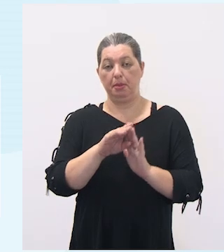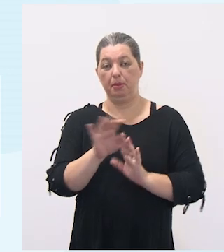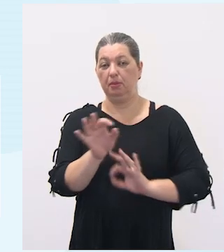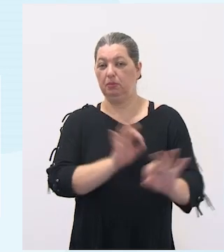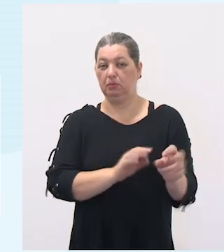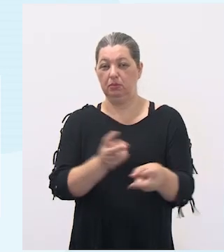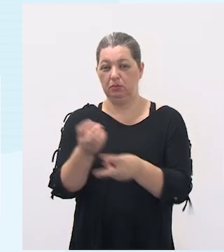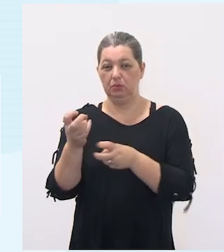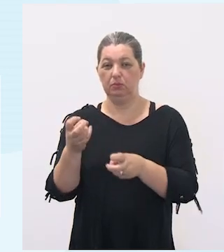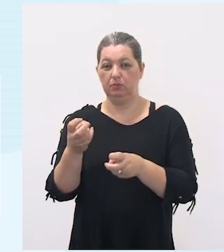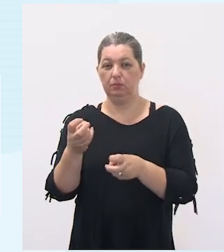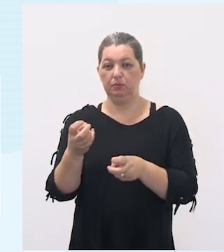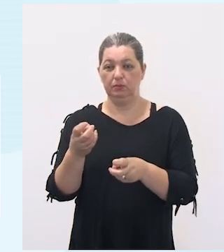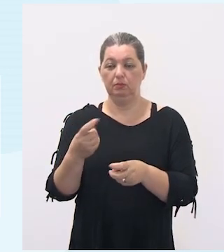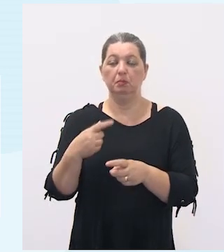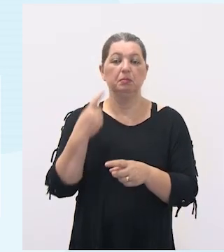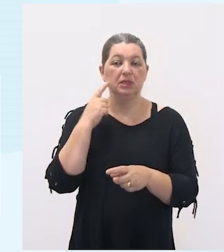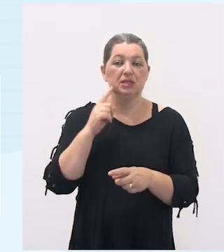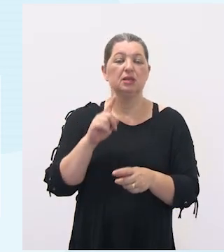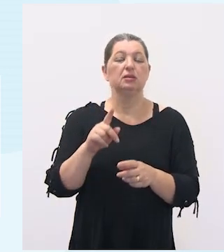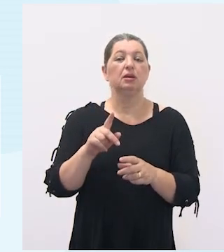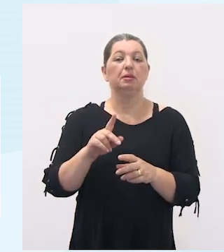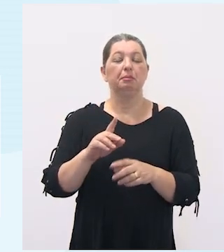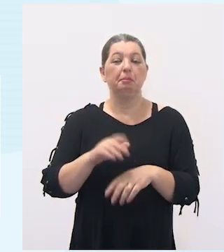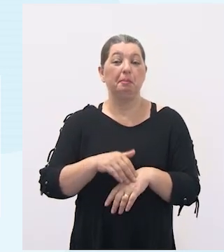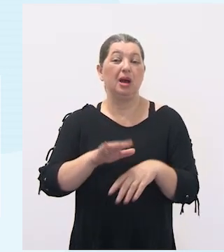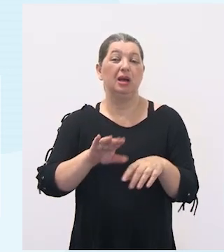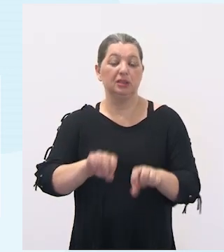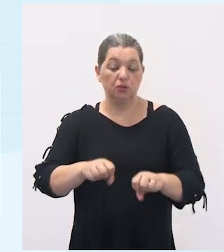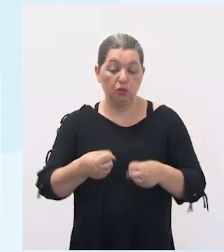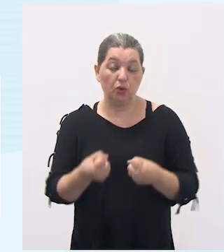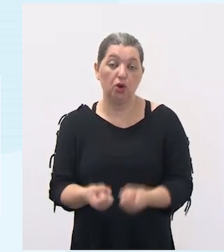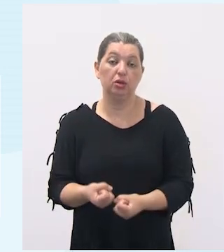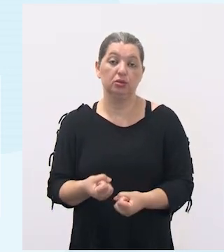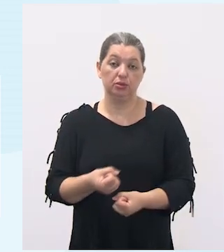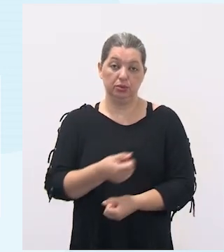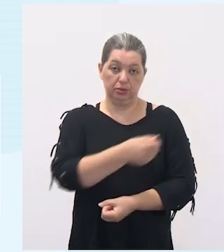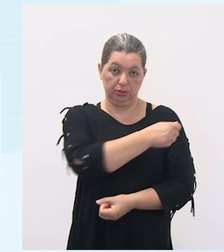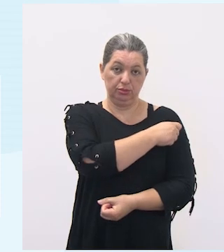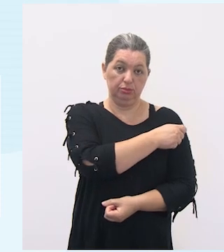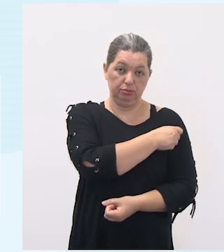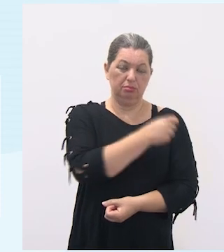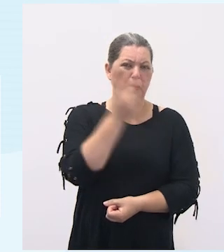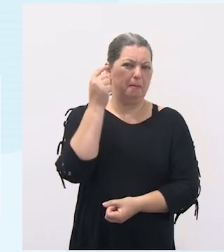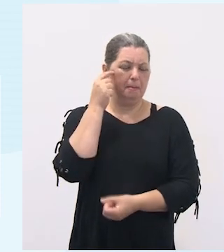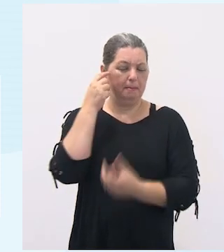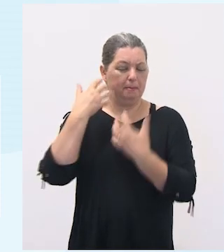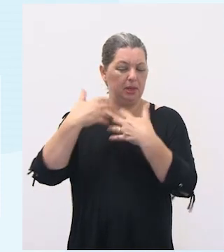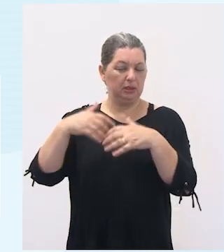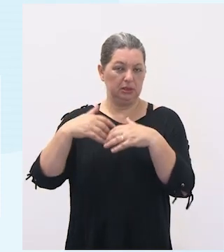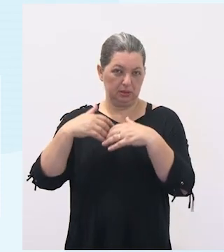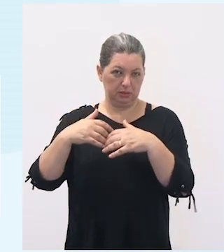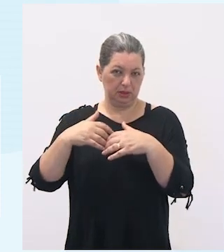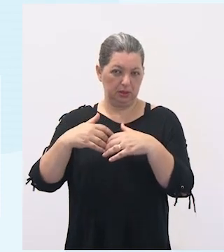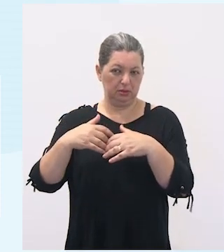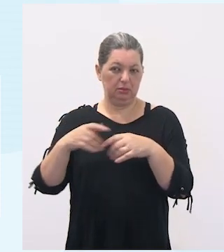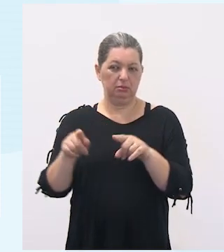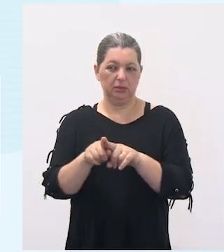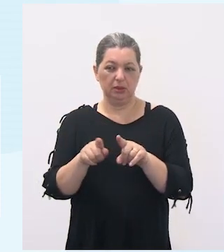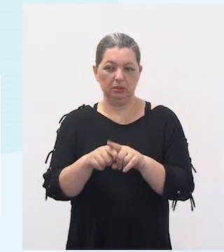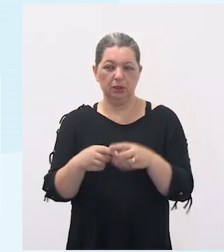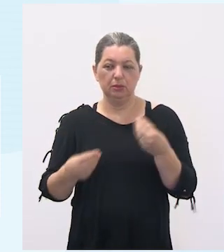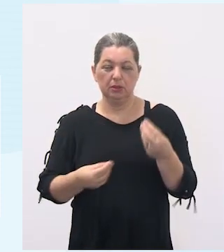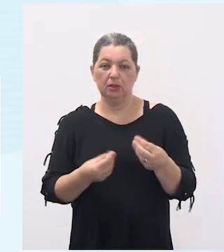que essa habilidade ela vai sendo exigido mais a habilidades de pensamento e níveis de gradação. Ela